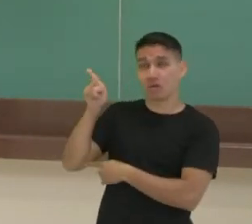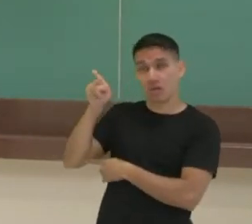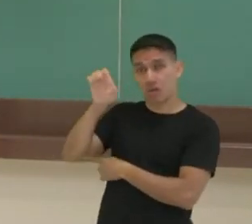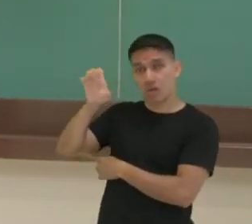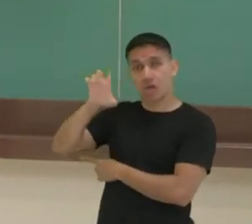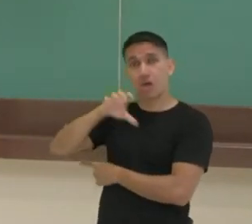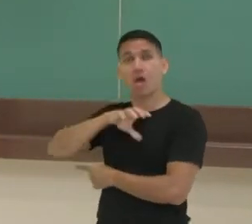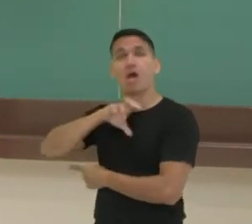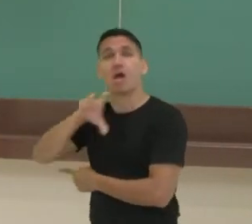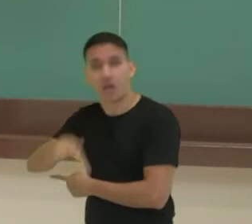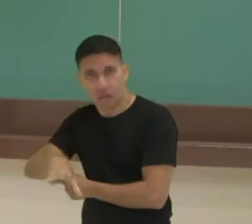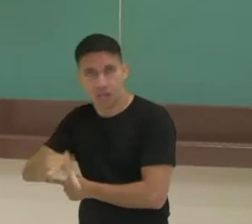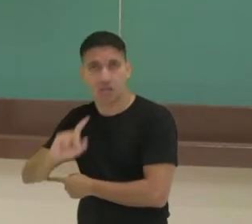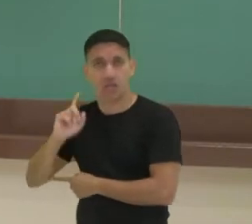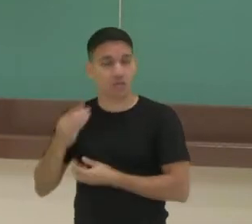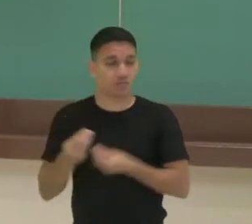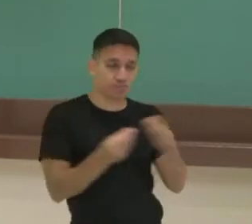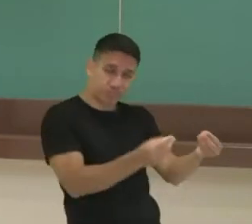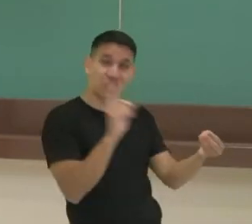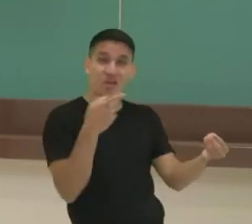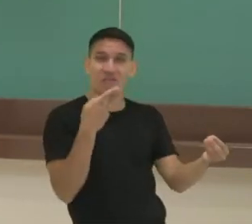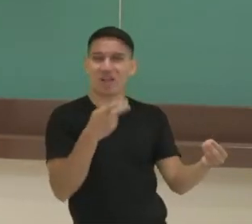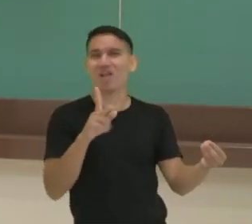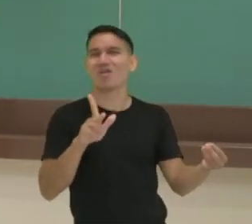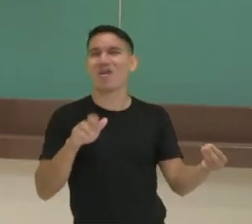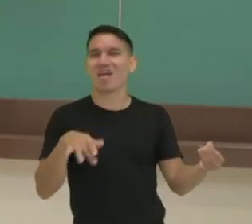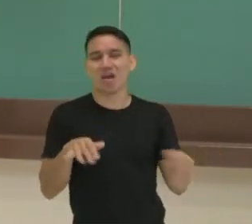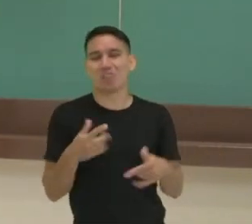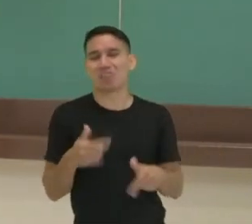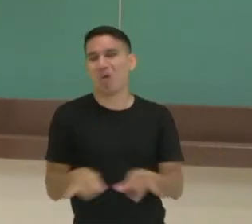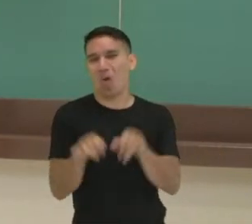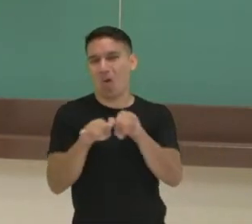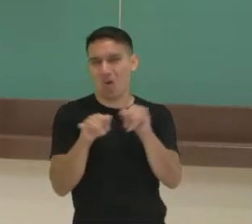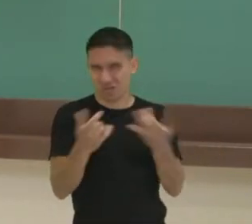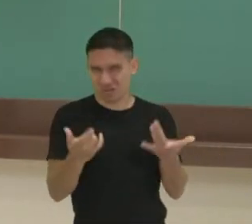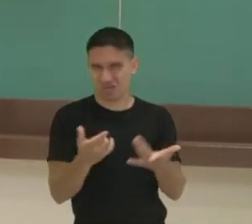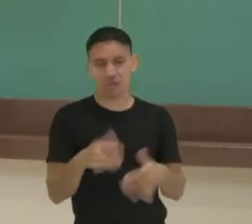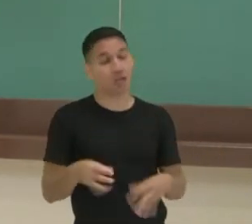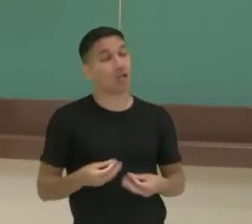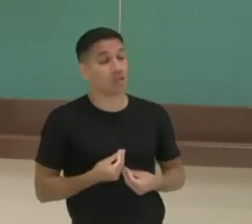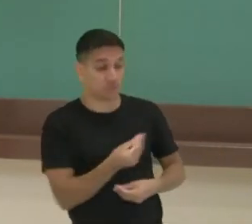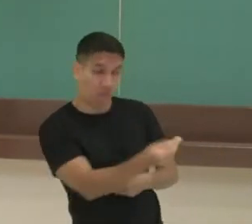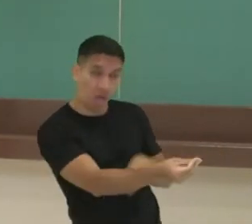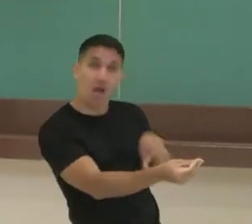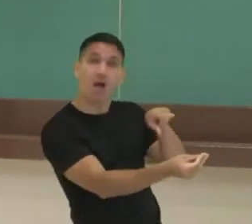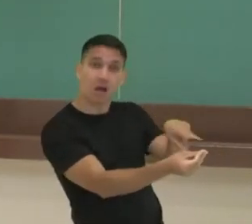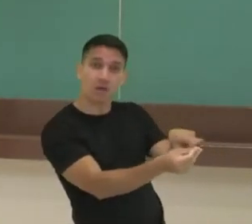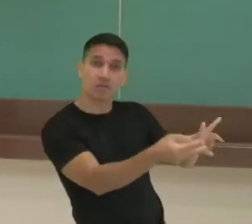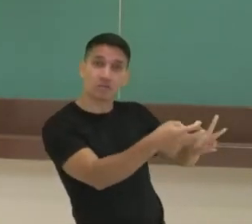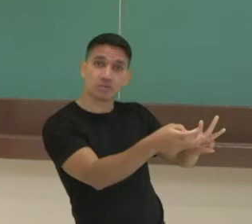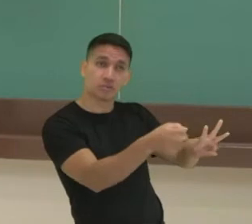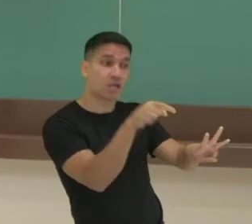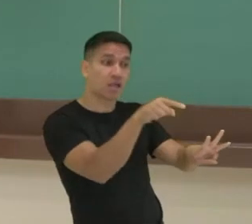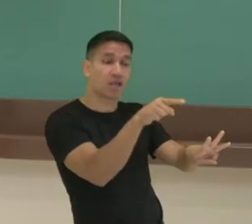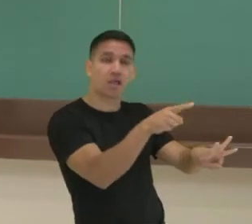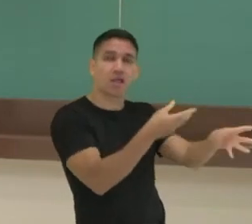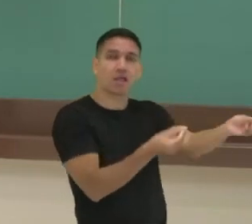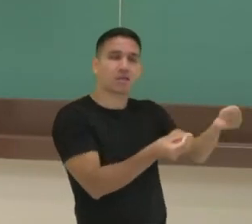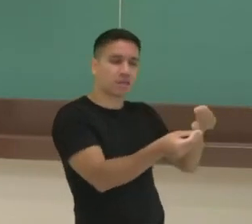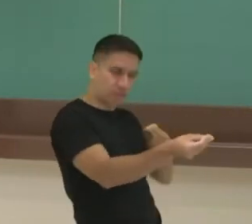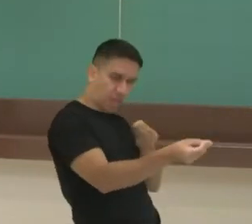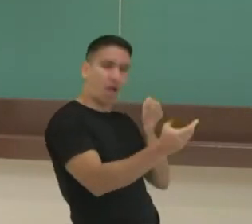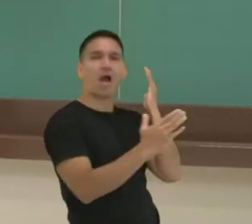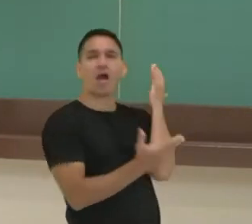nós chamamos de bugigangas, né, e em troca os índios traziam então o pau-brasil. Então era uma troca, era escambo, através do escambo que eles